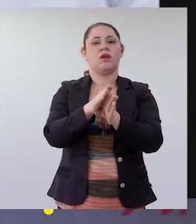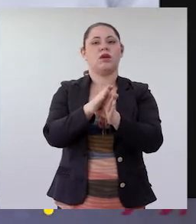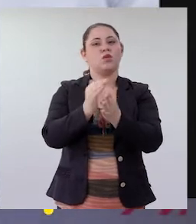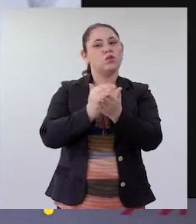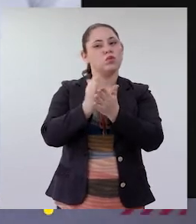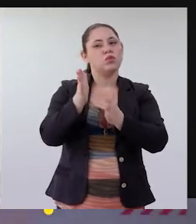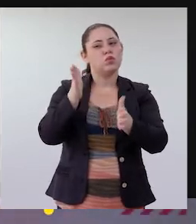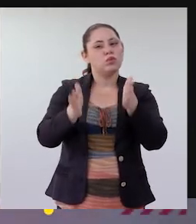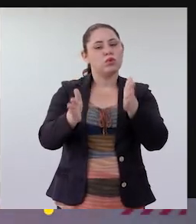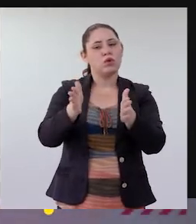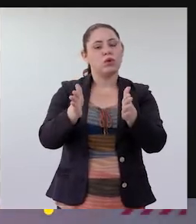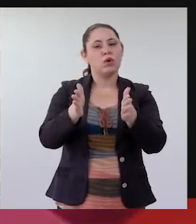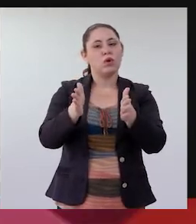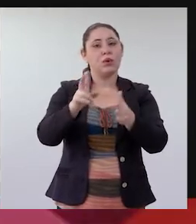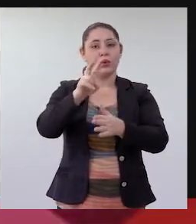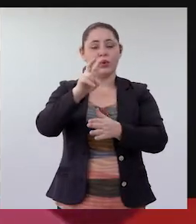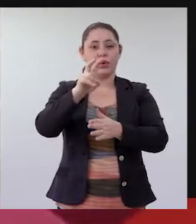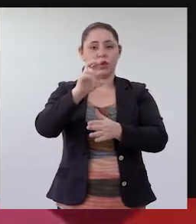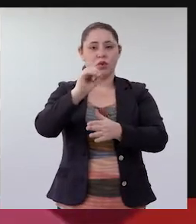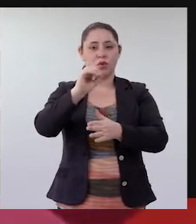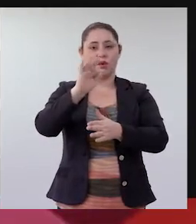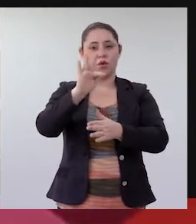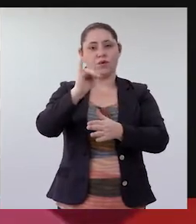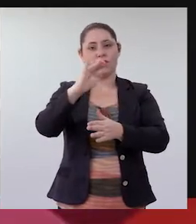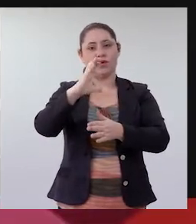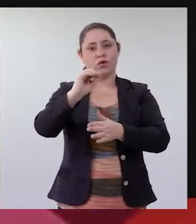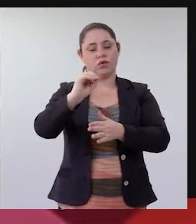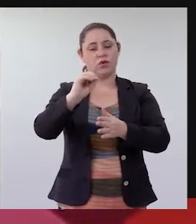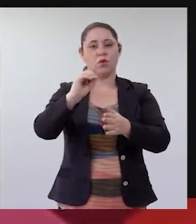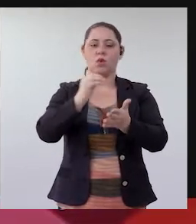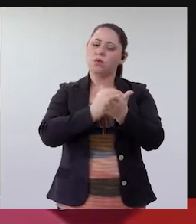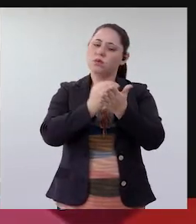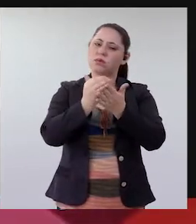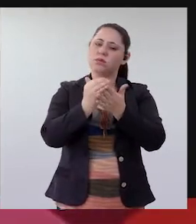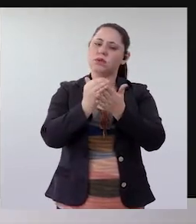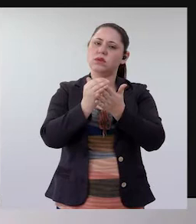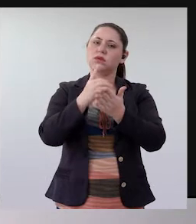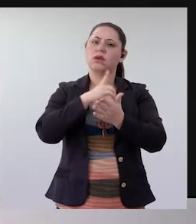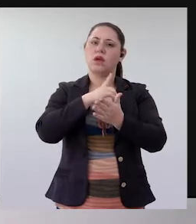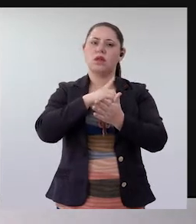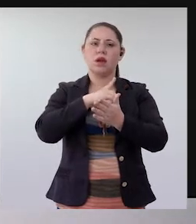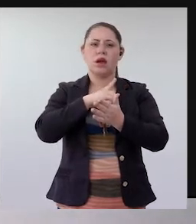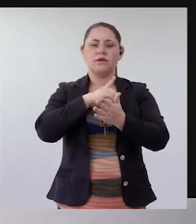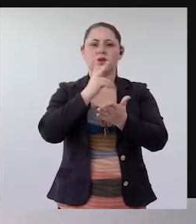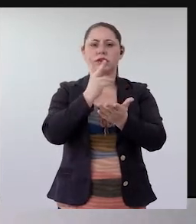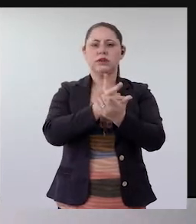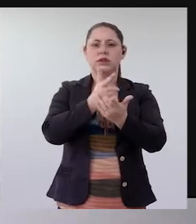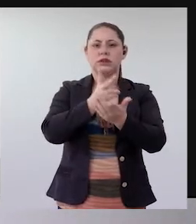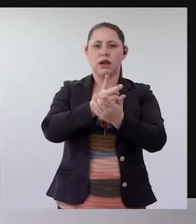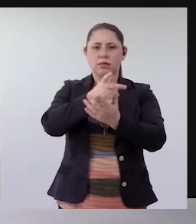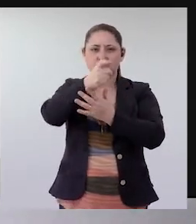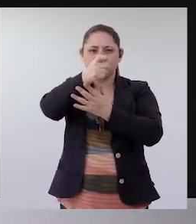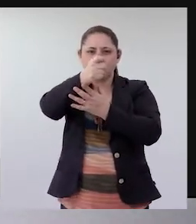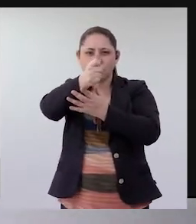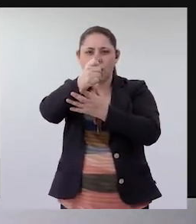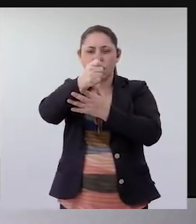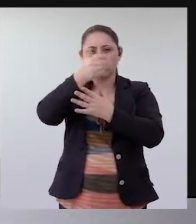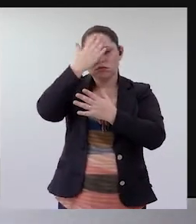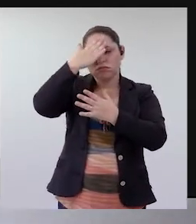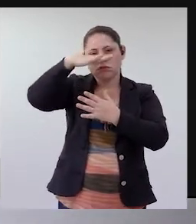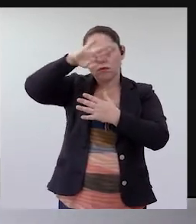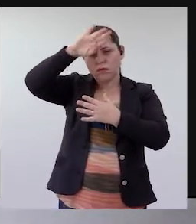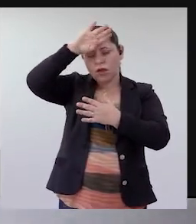então, aqui no cartório do Quinto Ofício, a gente, desde o início, né, medindo a temperatura, fornecendo aos clientes e